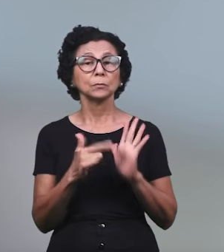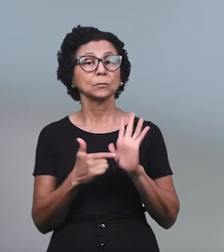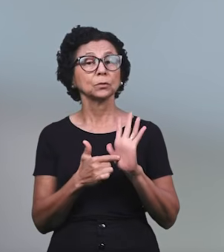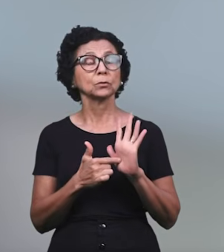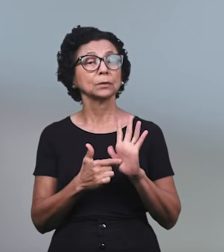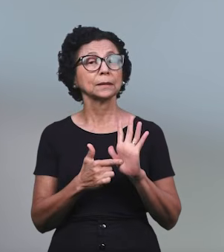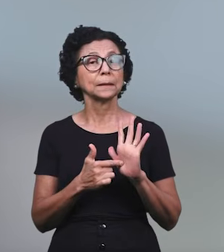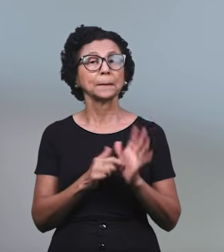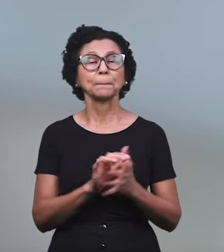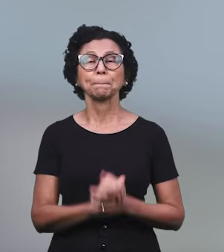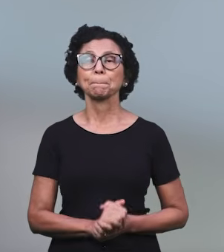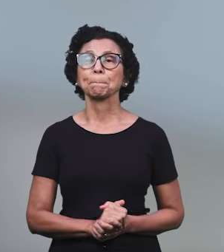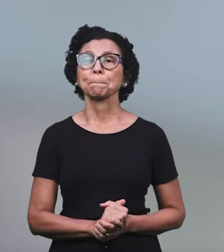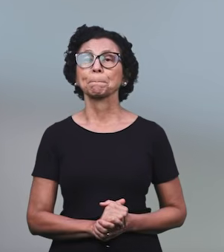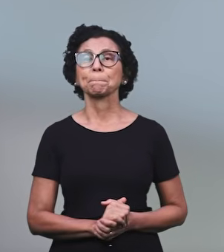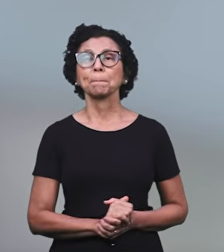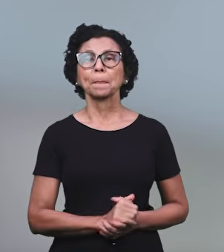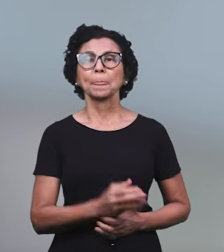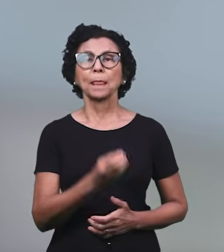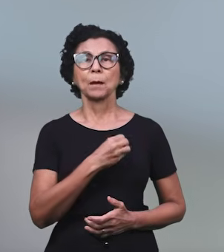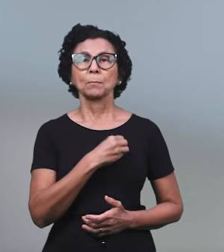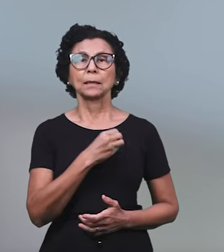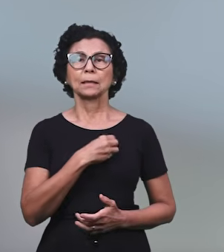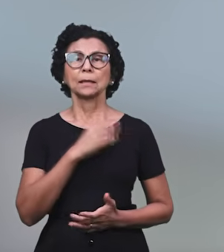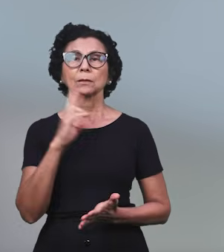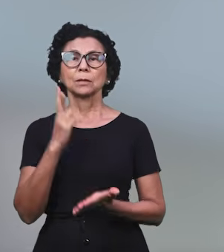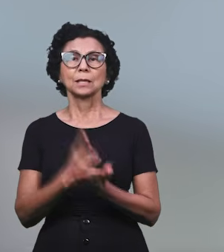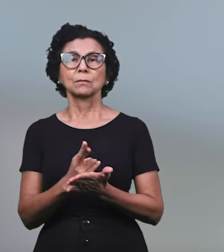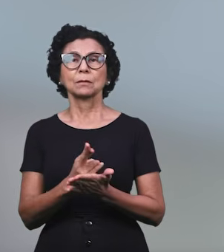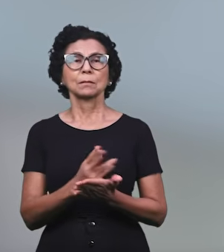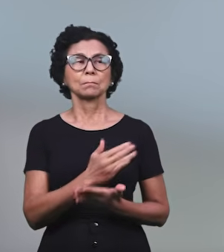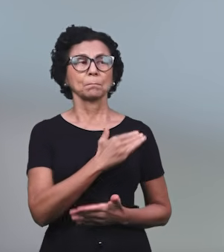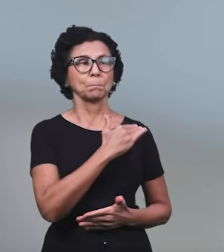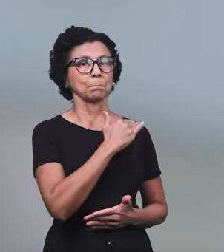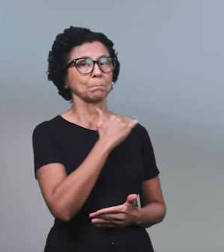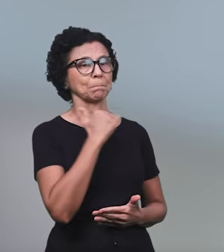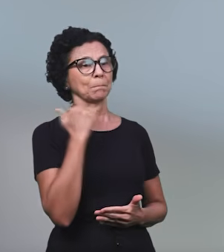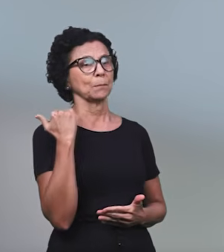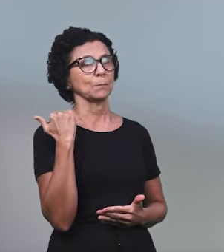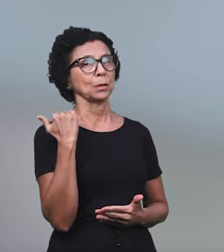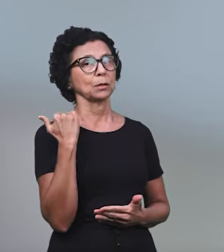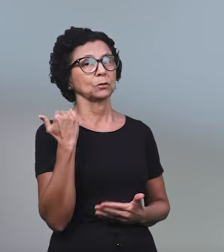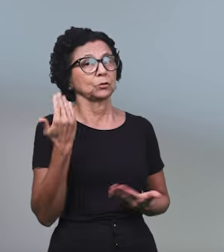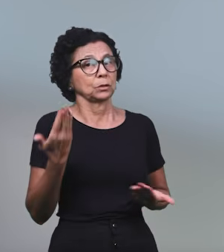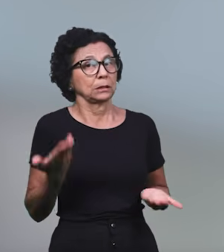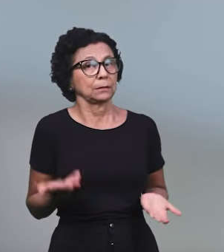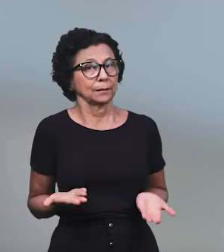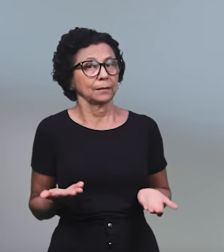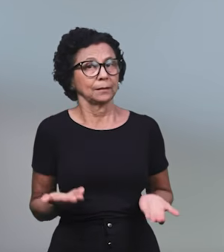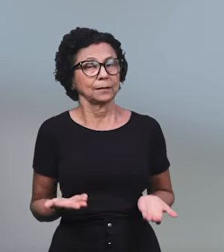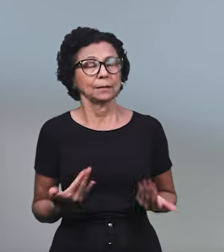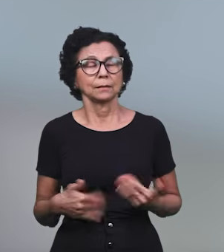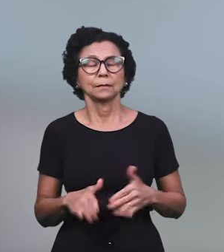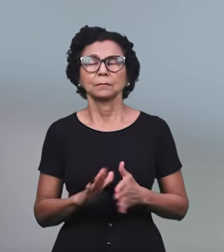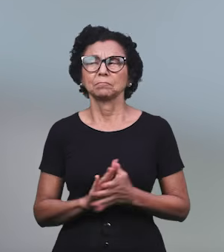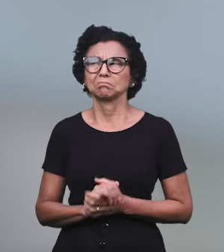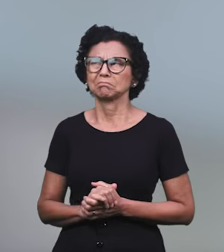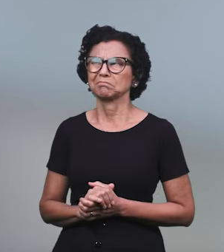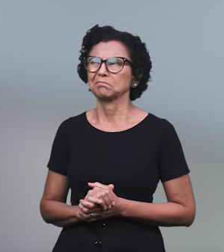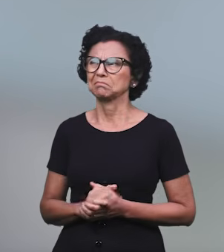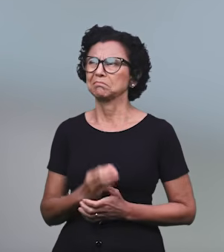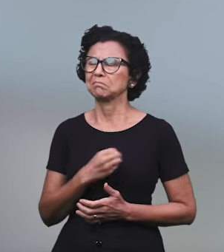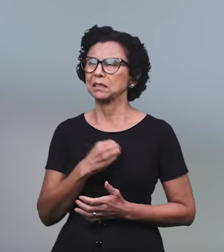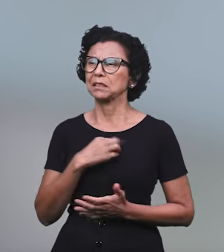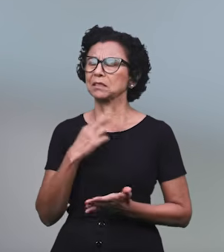Bíblia o seguinte, o salário do pecado é a morte. É claro que no mesmo lugar onde está escrito que o salário do pecado é